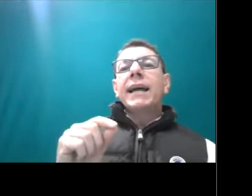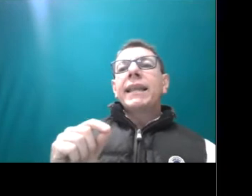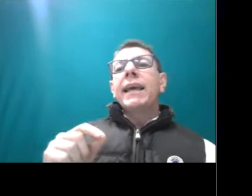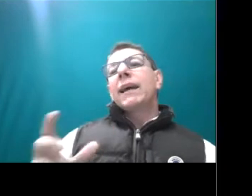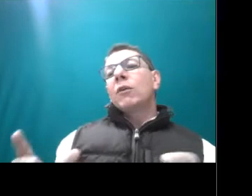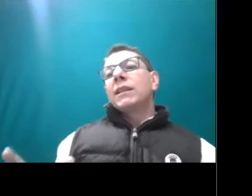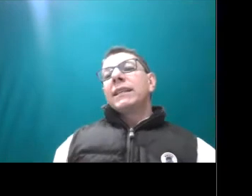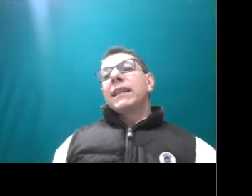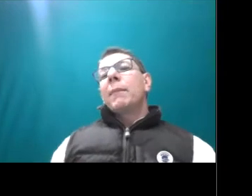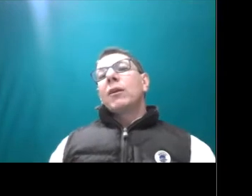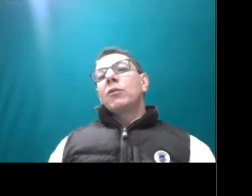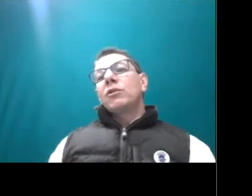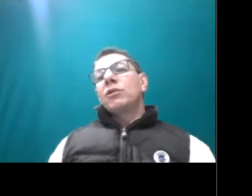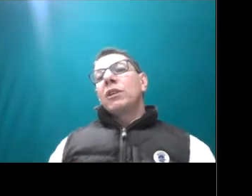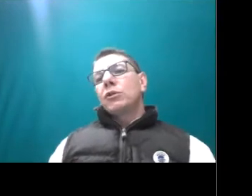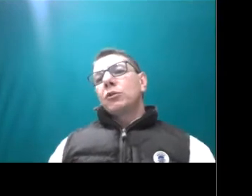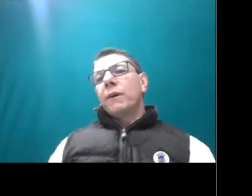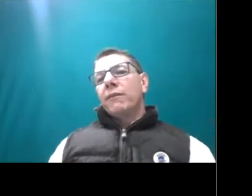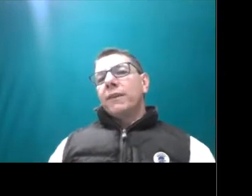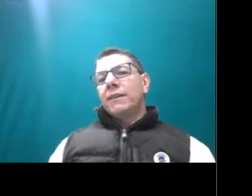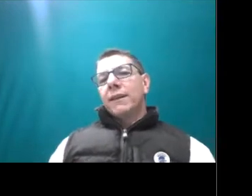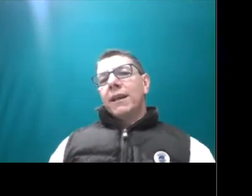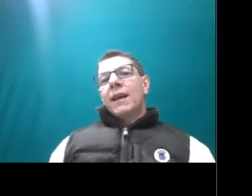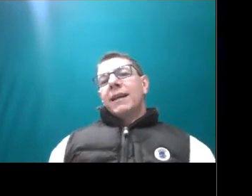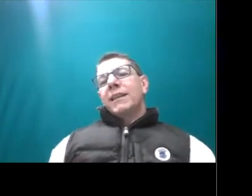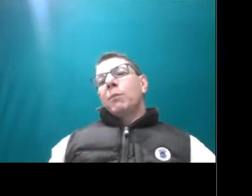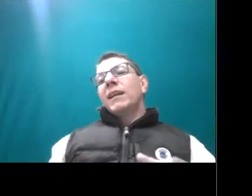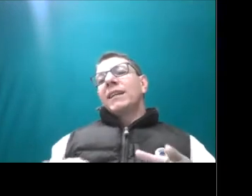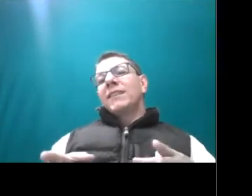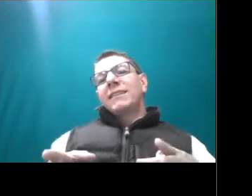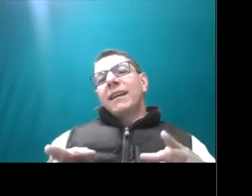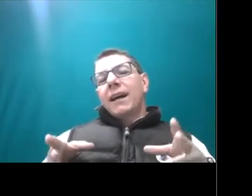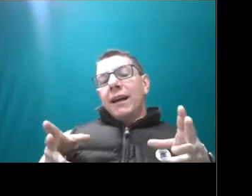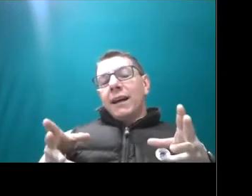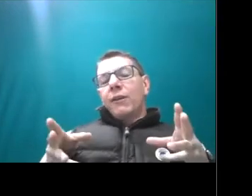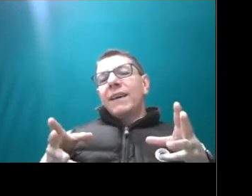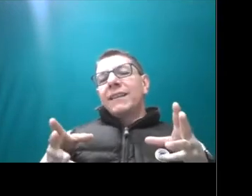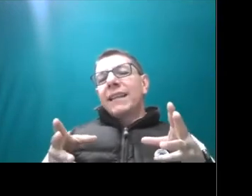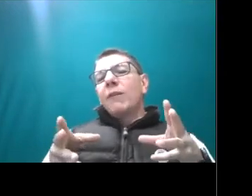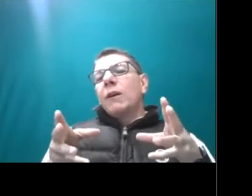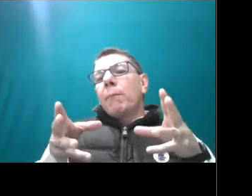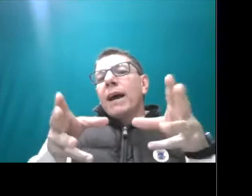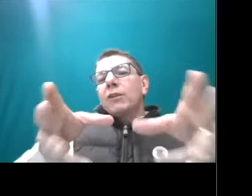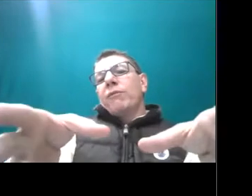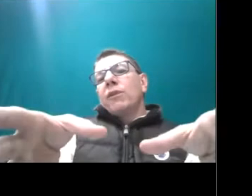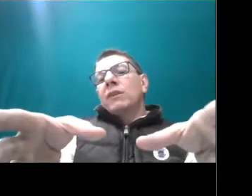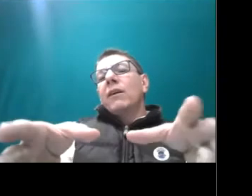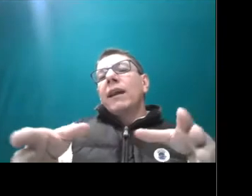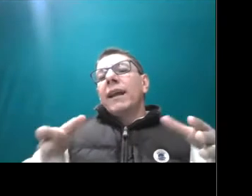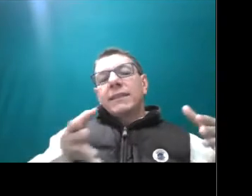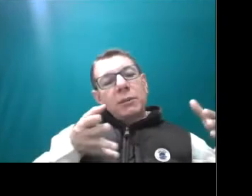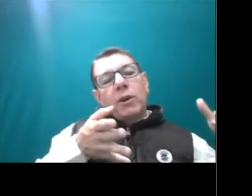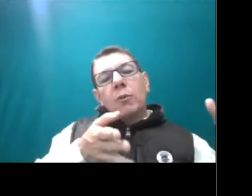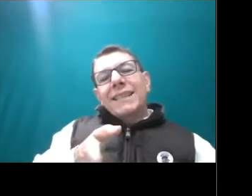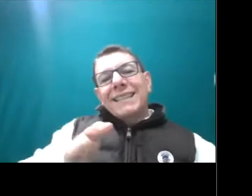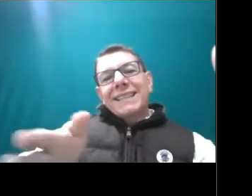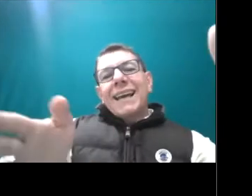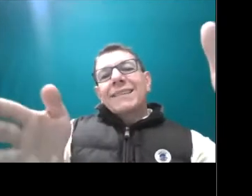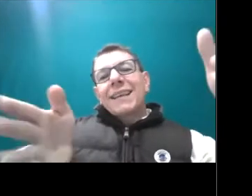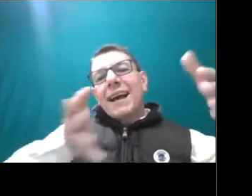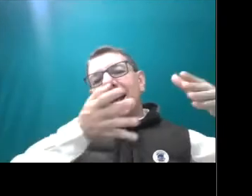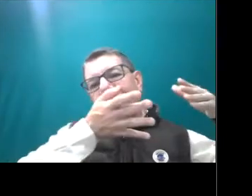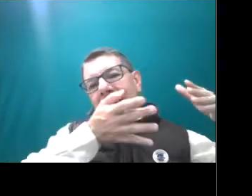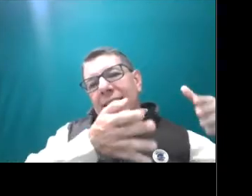pá carregadeira, quando a gente trabalha com silo superfície, a gente pode, às vezes, ao invés de dar um impacto frontal nela, a gente pode